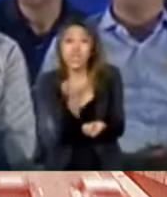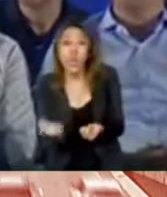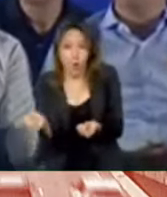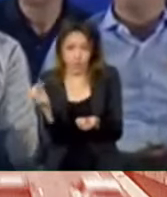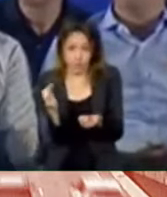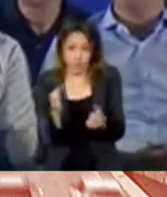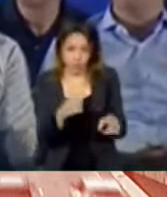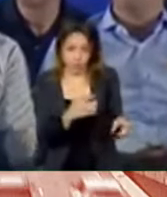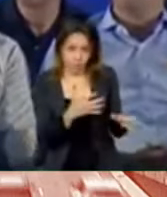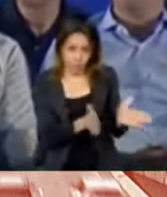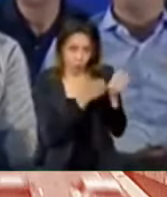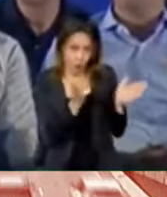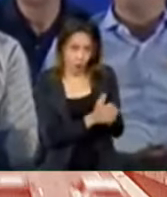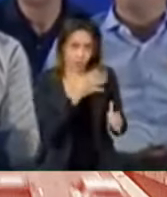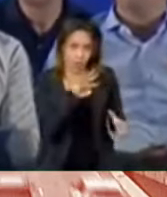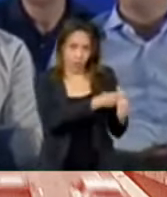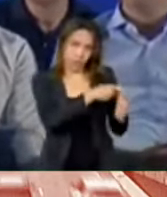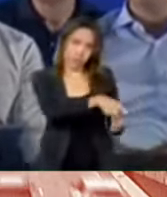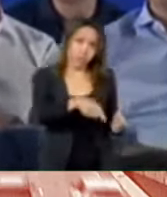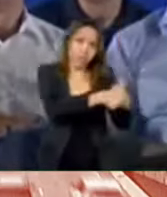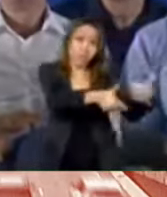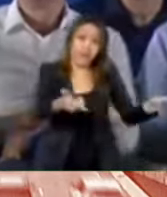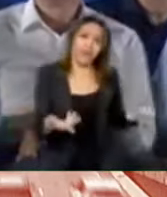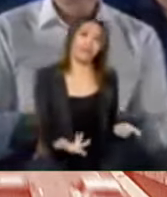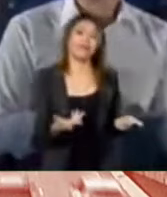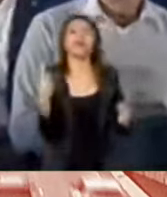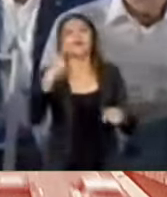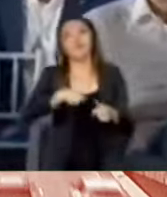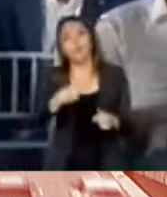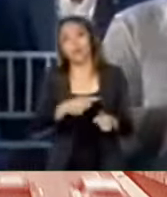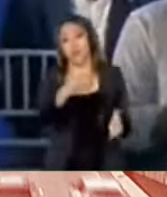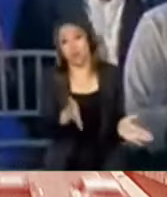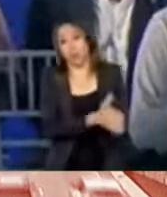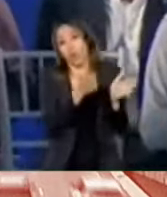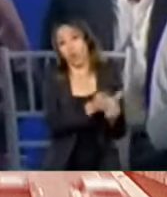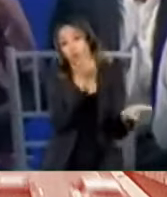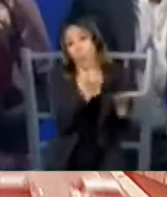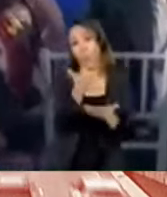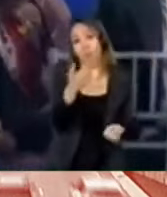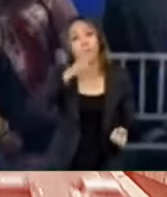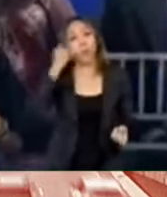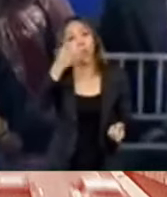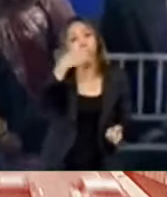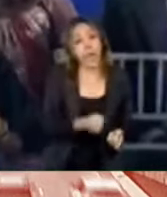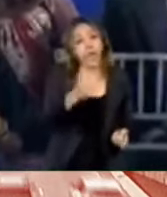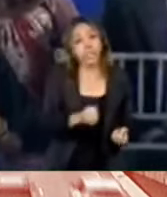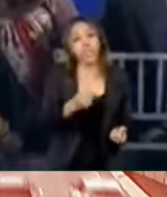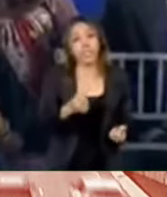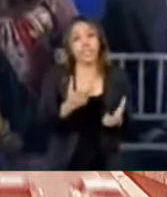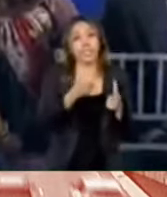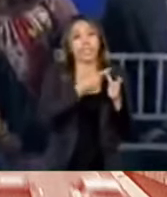é esse Lula estadista que mostra exatamente a contraposição ao que foi o Bolsonaro.